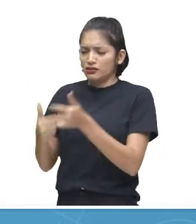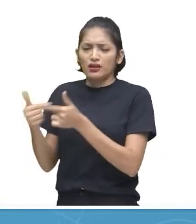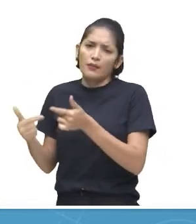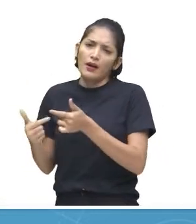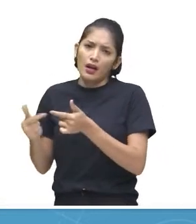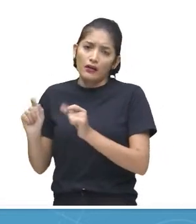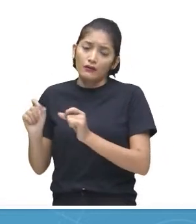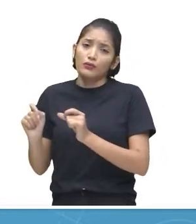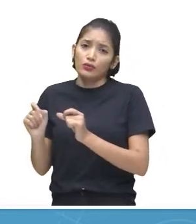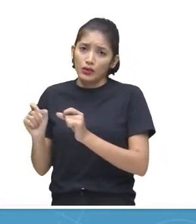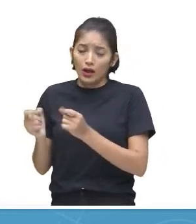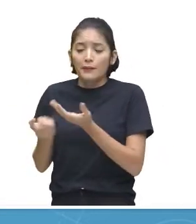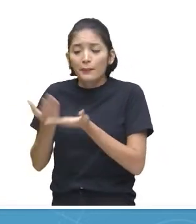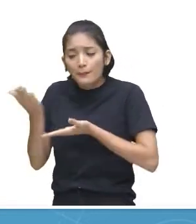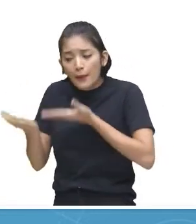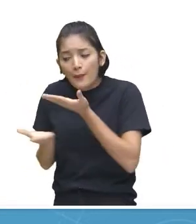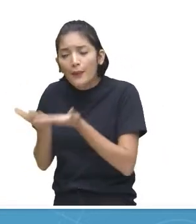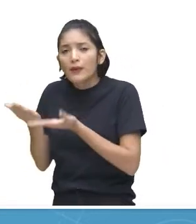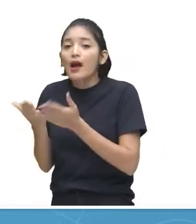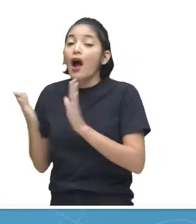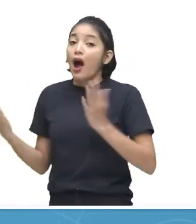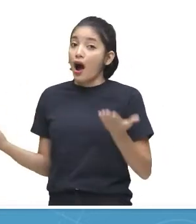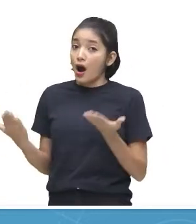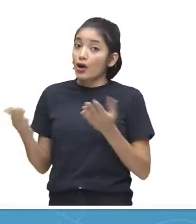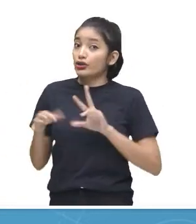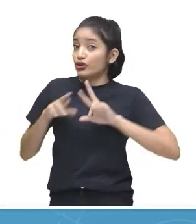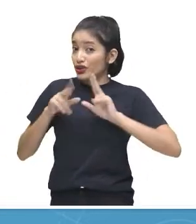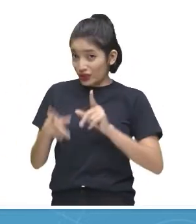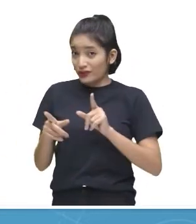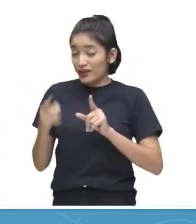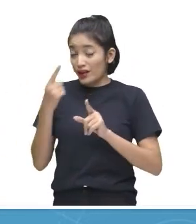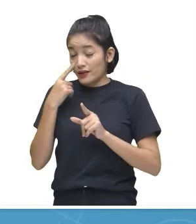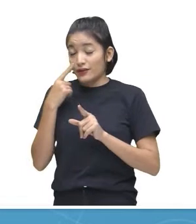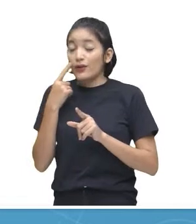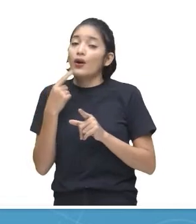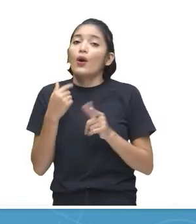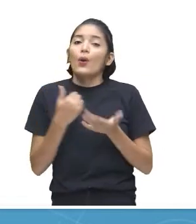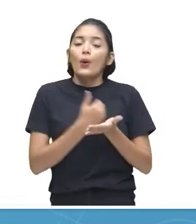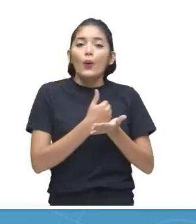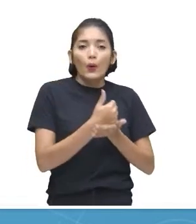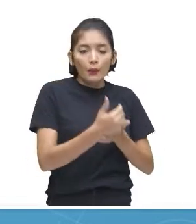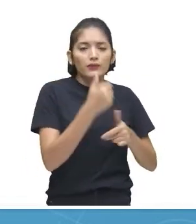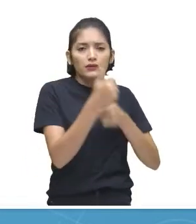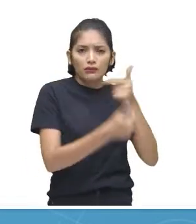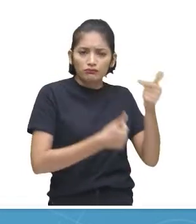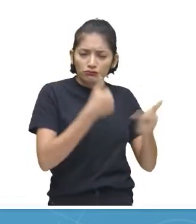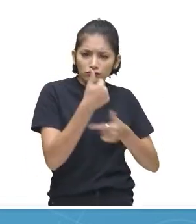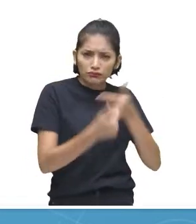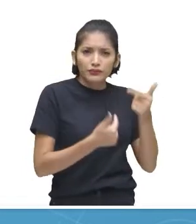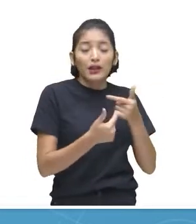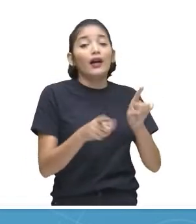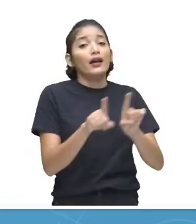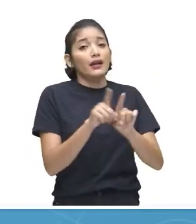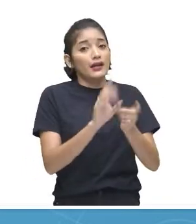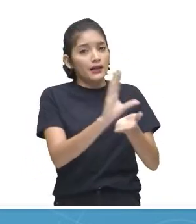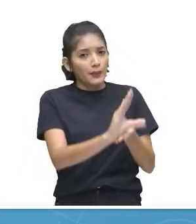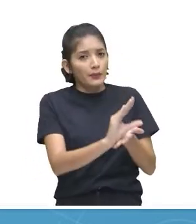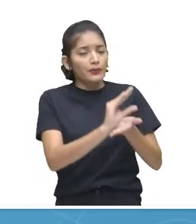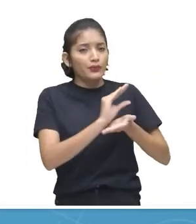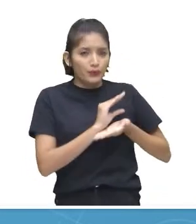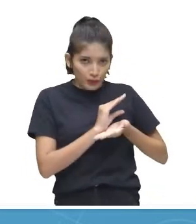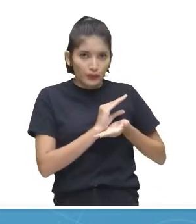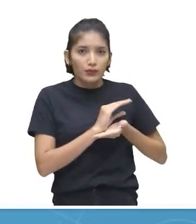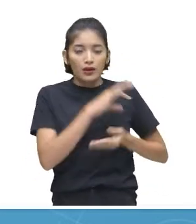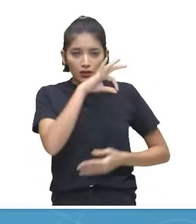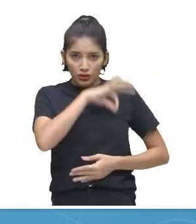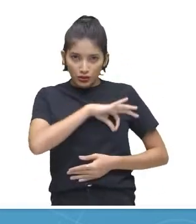num sistema de servidão. Agora não, você vai começar com o capitalismo industrial a trabalhar e receber